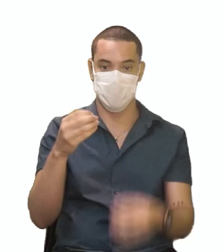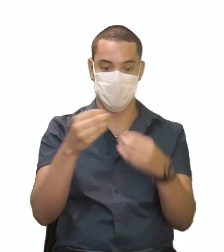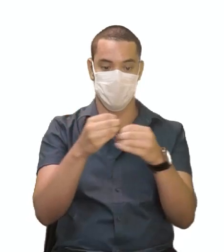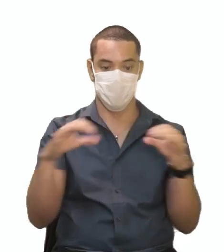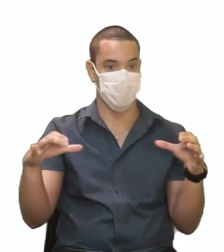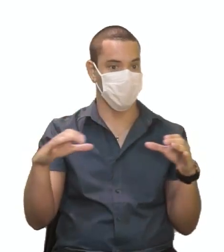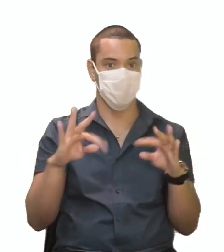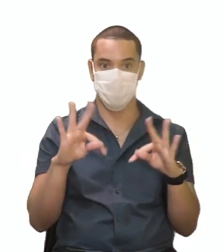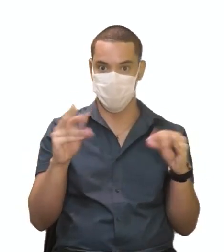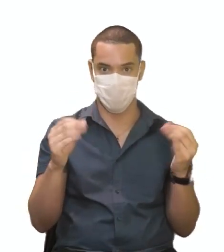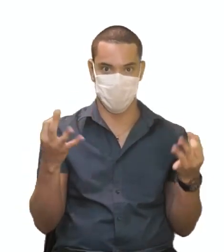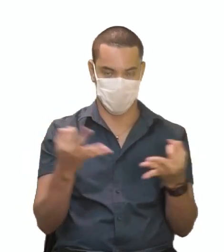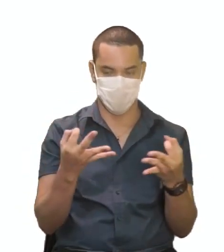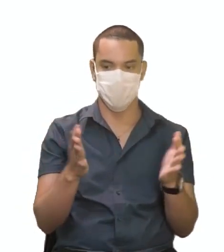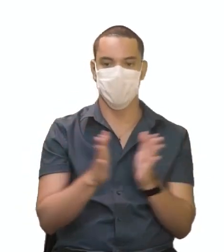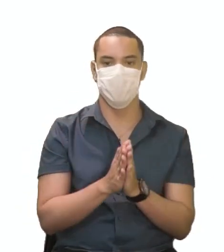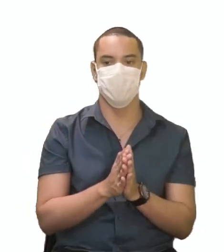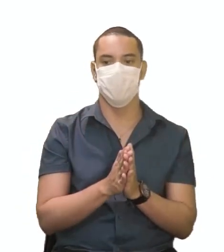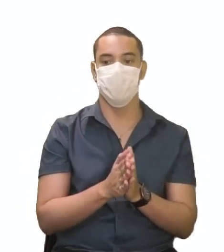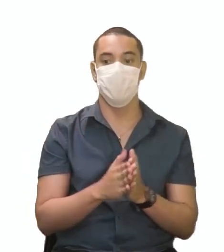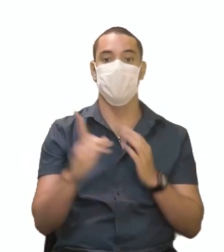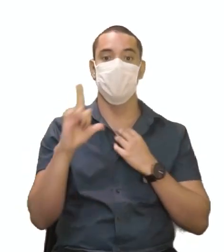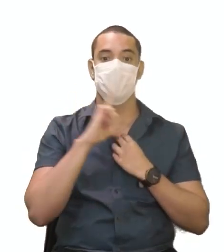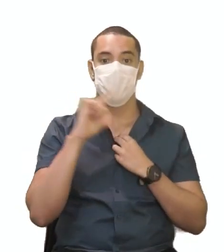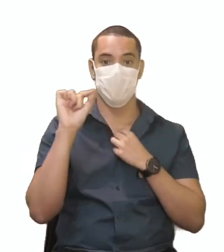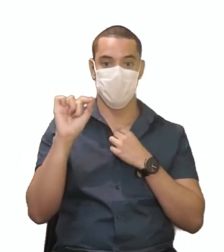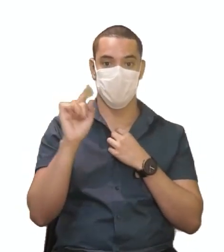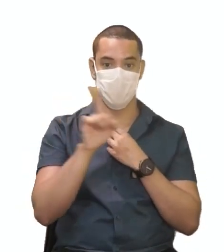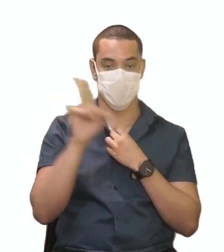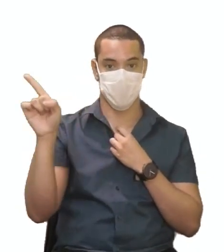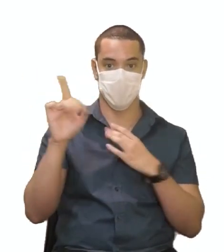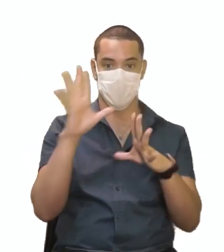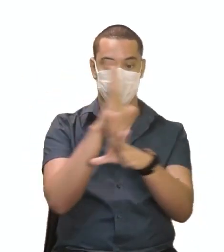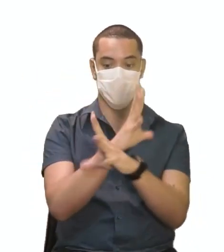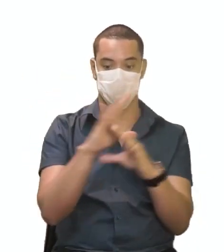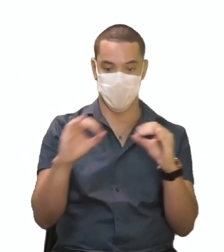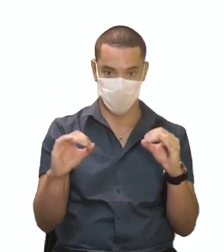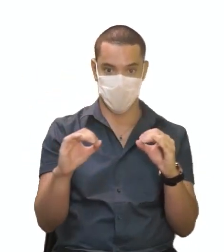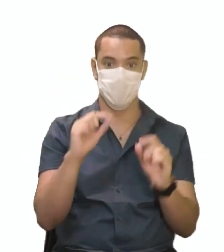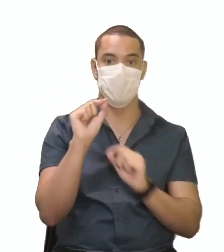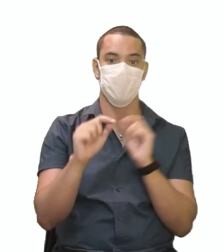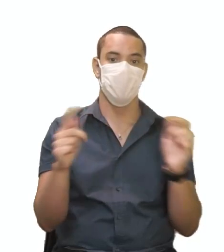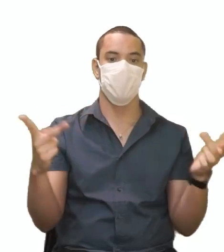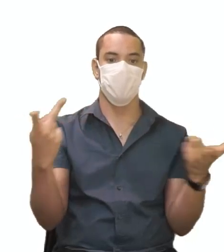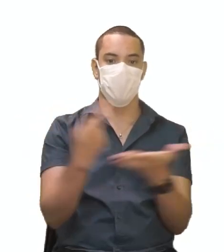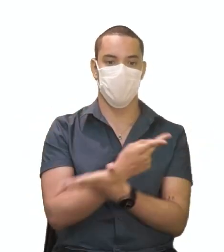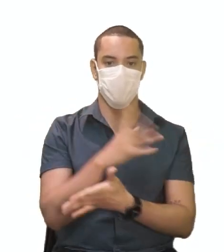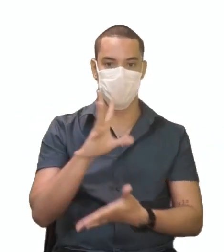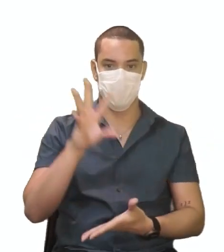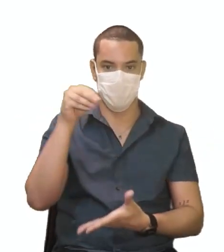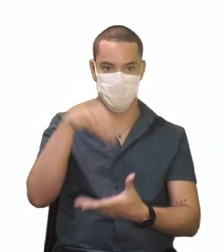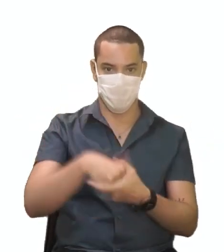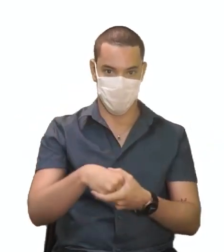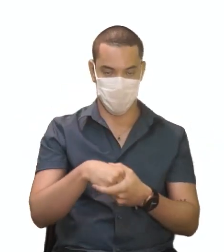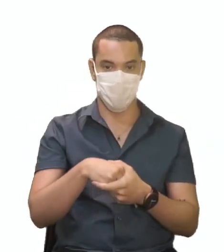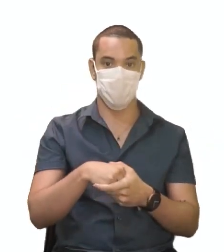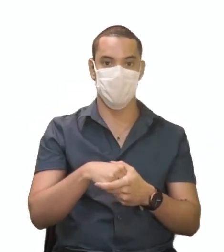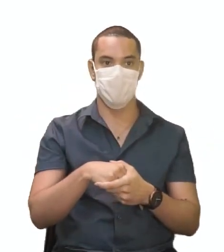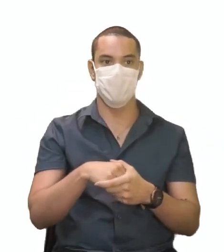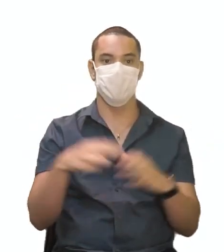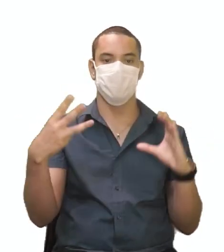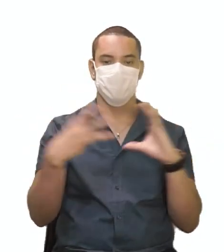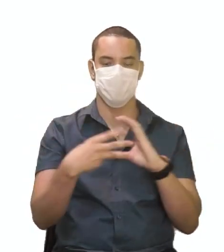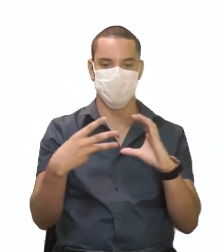citoplasma, perfeito? E aí, você tem a meiose que vai ocorrer aí, então, nas nossas células germinativas para formar o